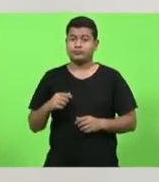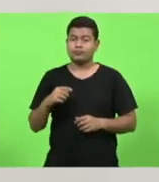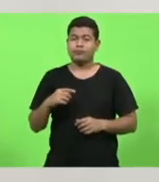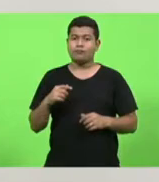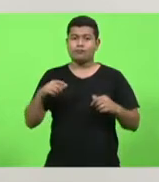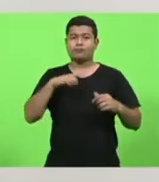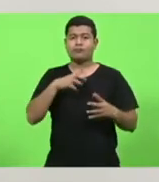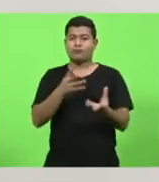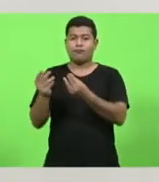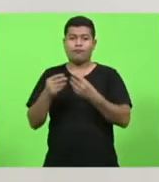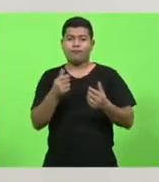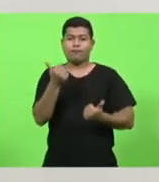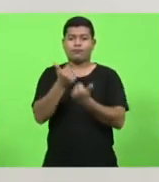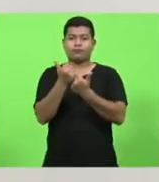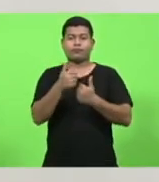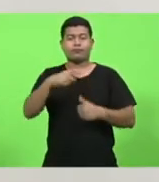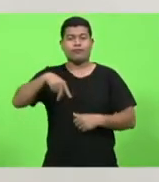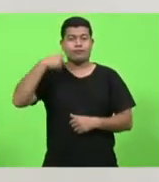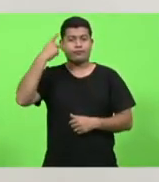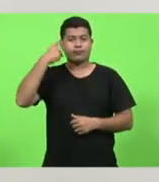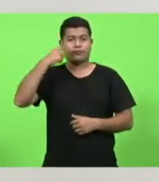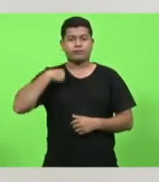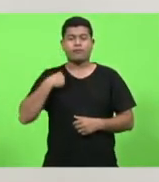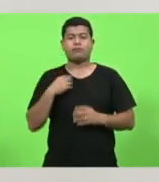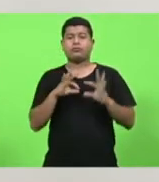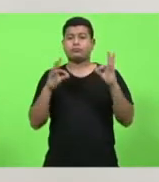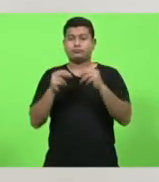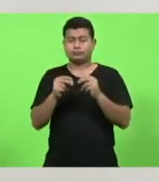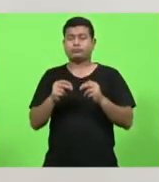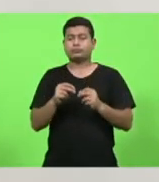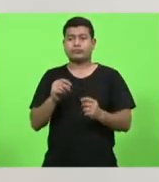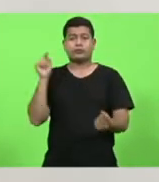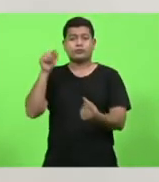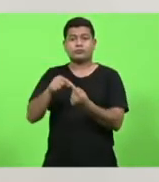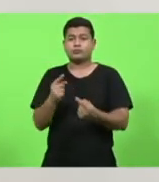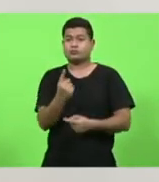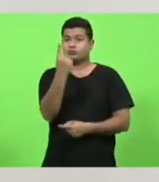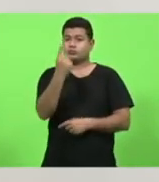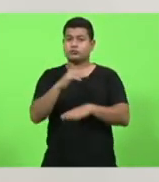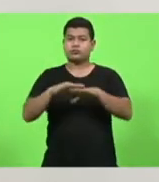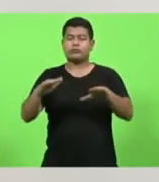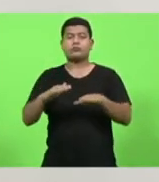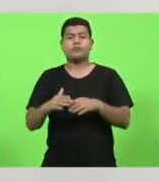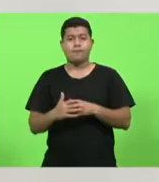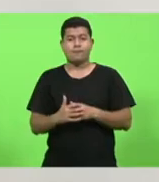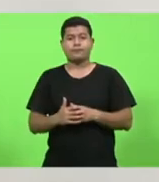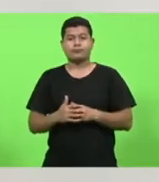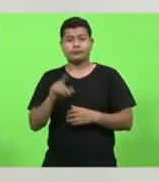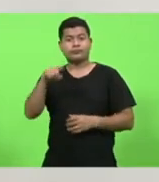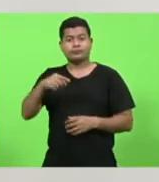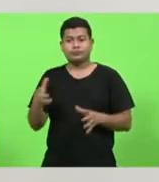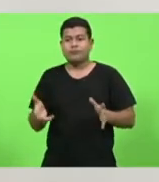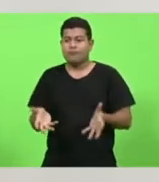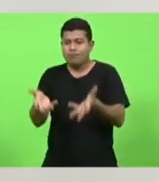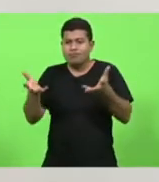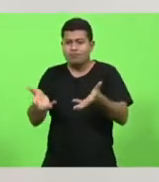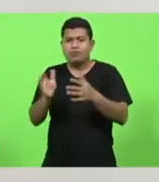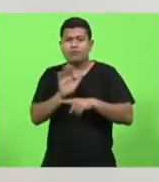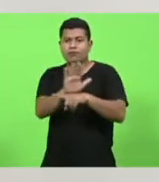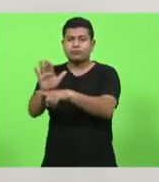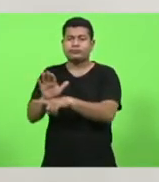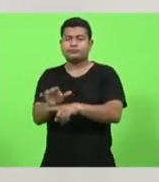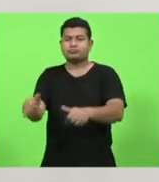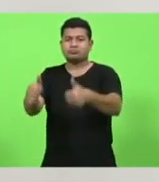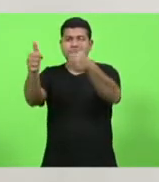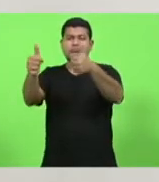nos pares da casa, todos unidos num só propósito, num só espírito, num só objetivo, que é gerar resultados positivos a vocês.